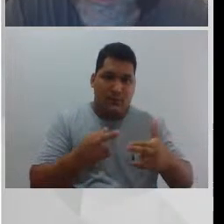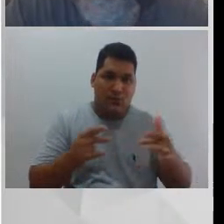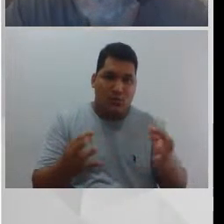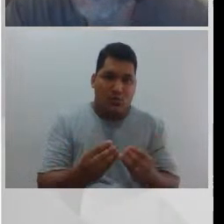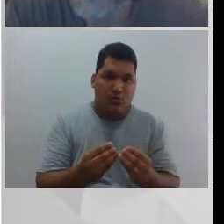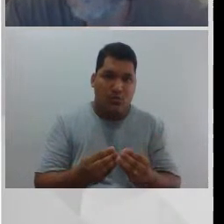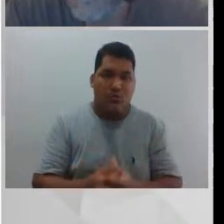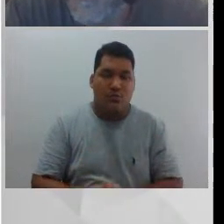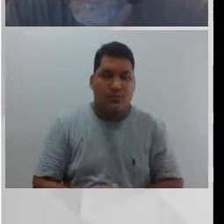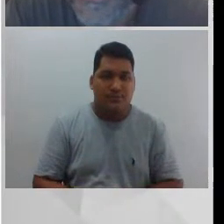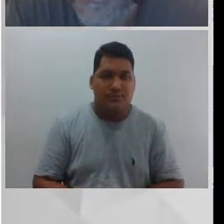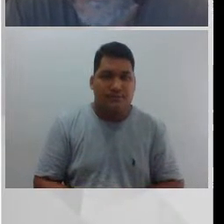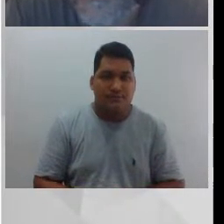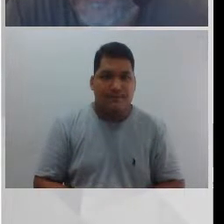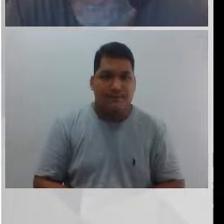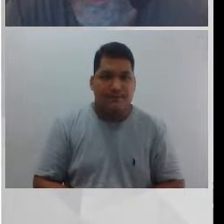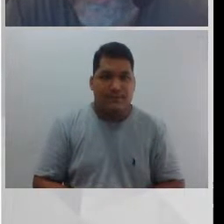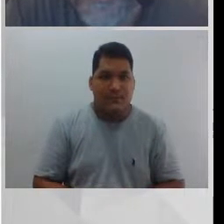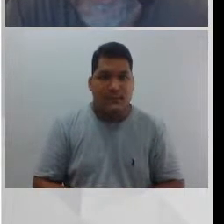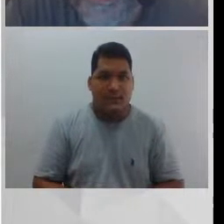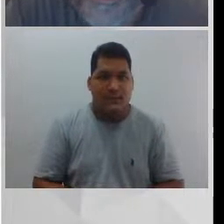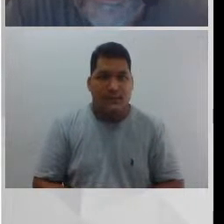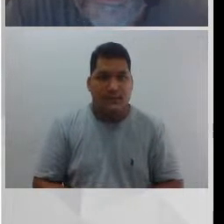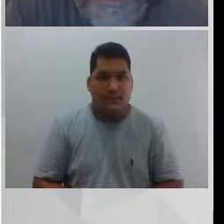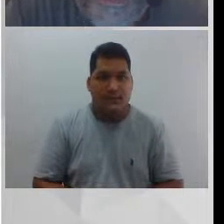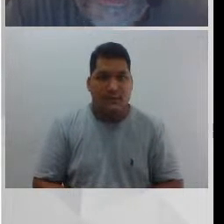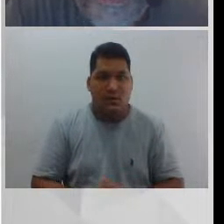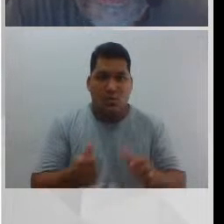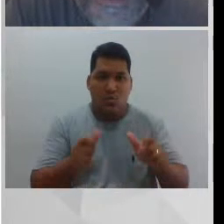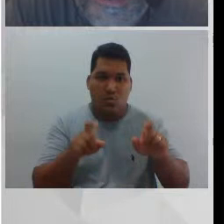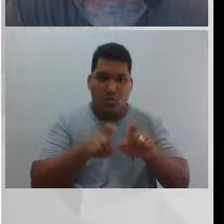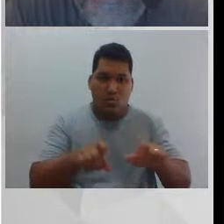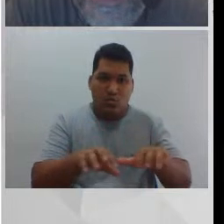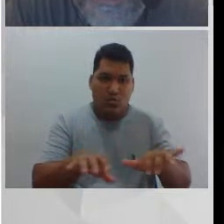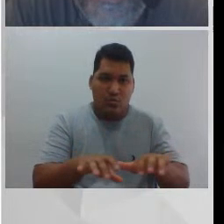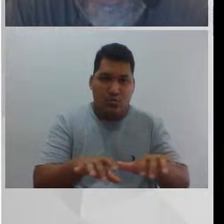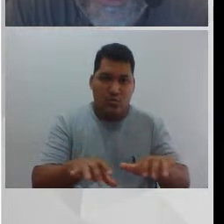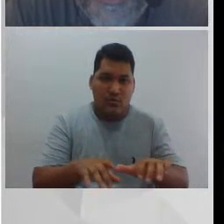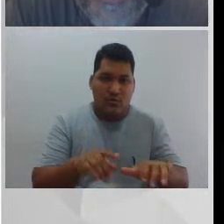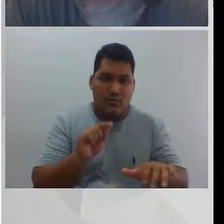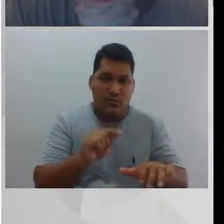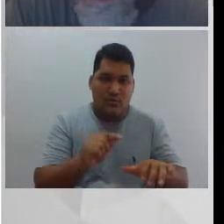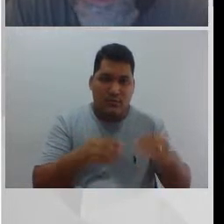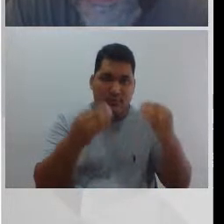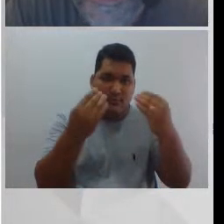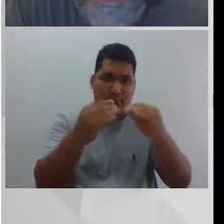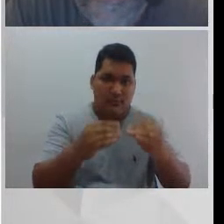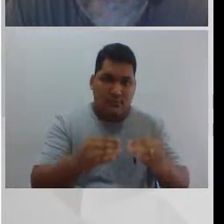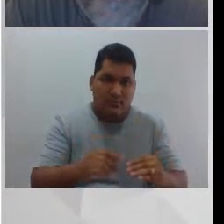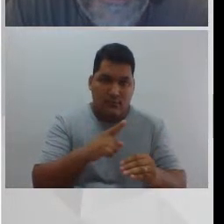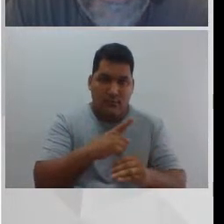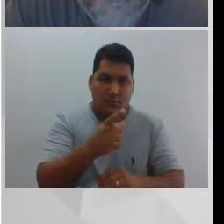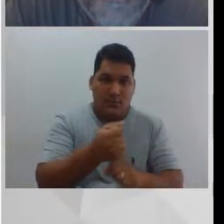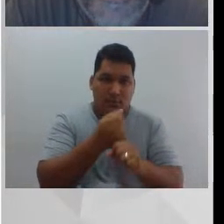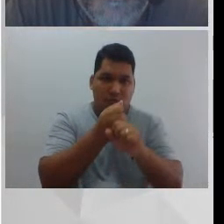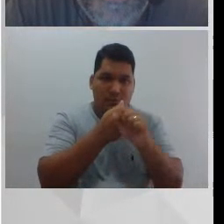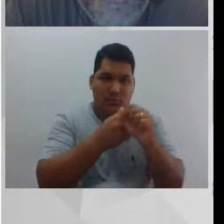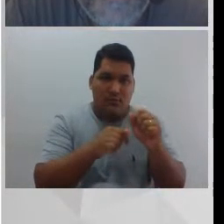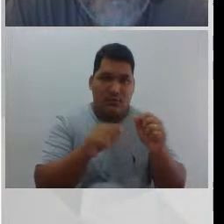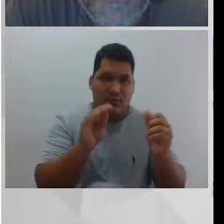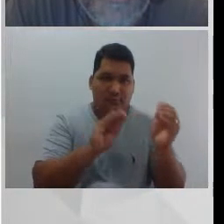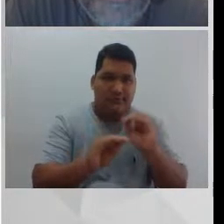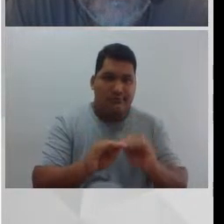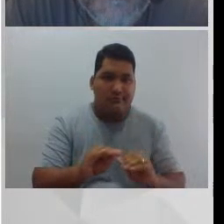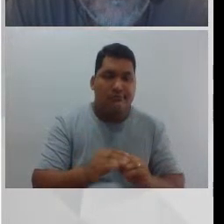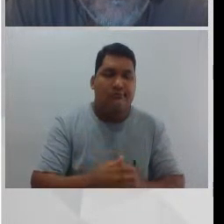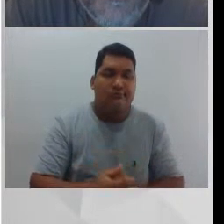lá do computador lá que pensa por si só, lá da série dos Vingadores. Bem,